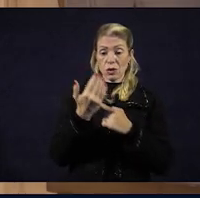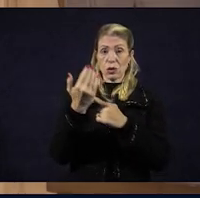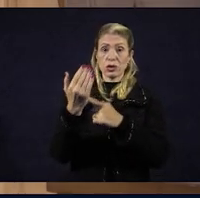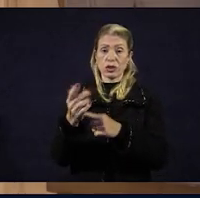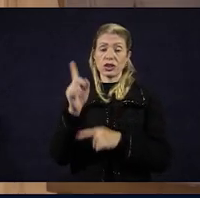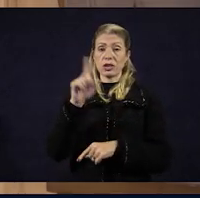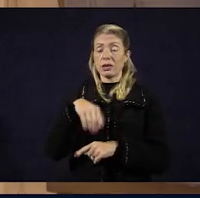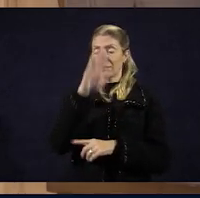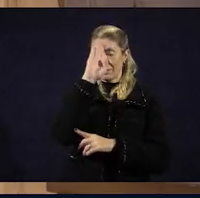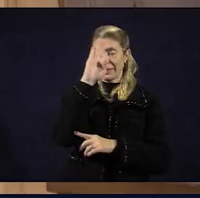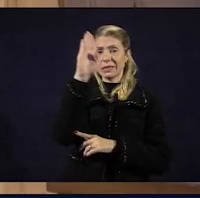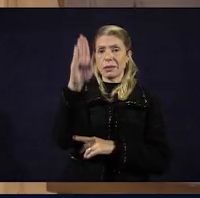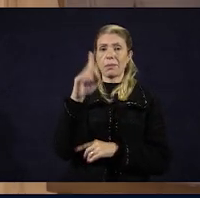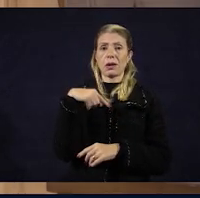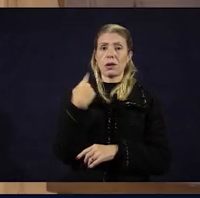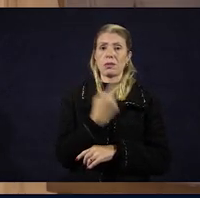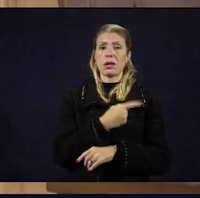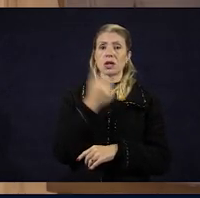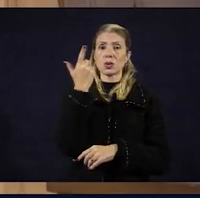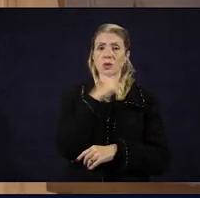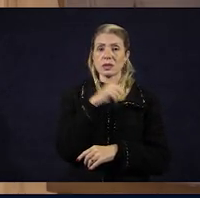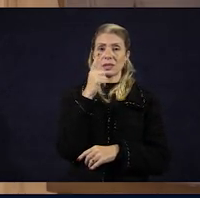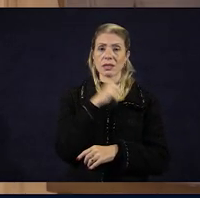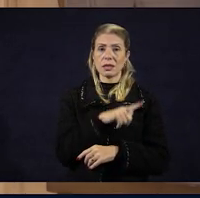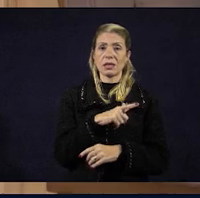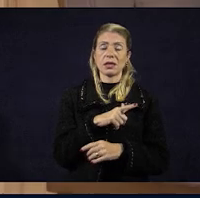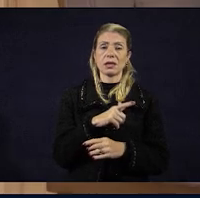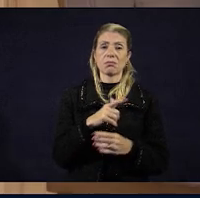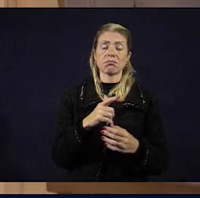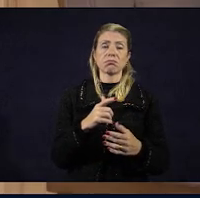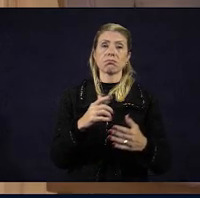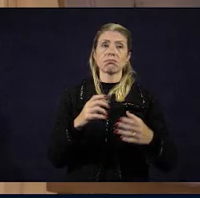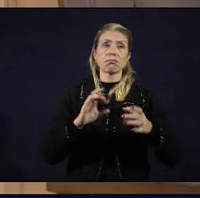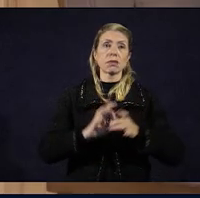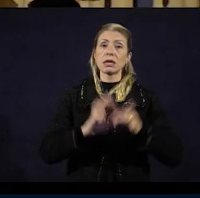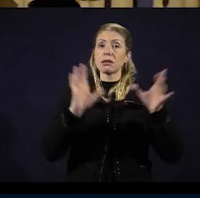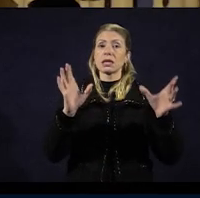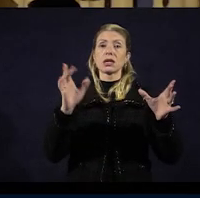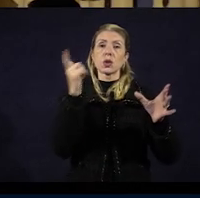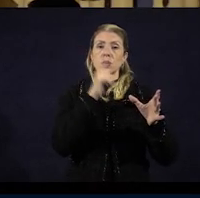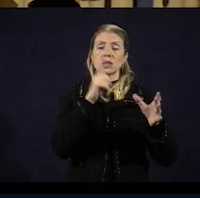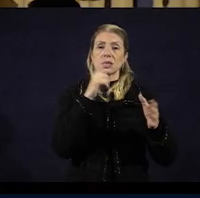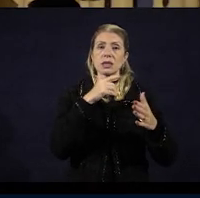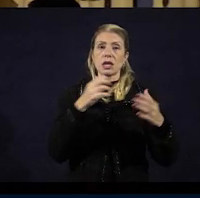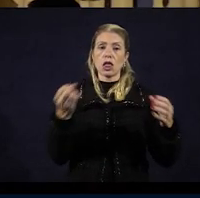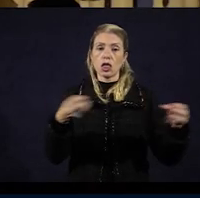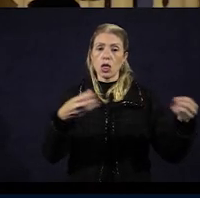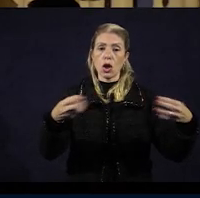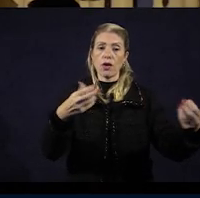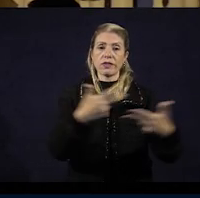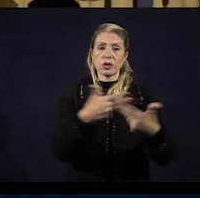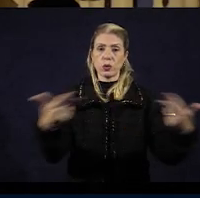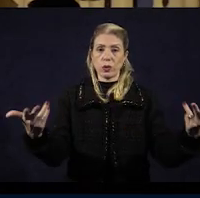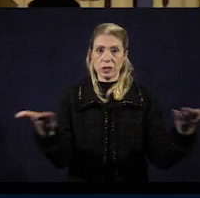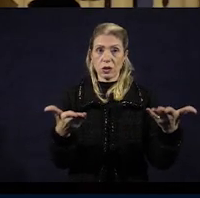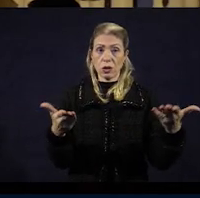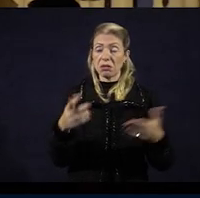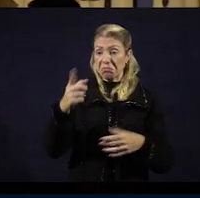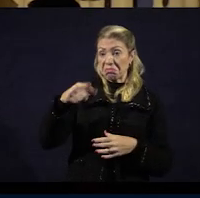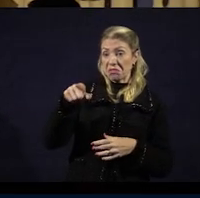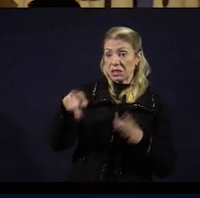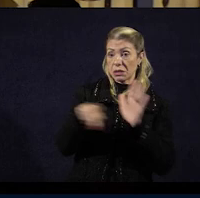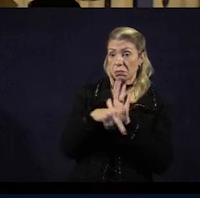foi fundamental para destravar esse valor a gente está no comecinho ainda né então a gente tem lá durante bastante